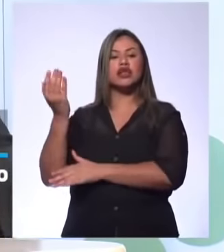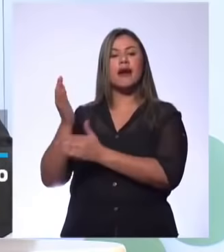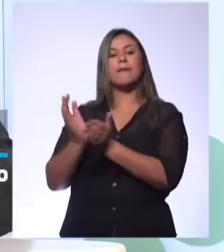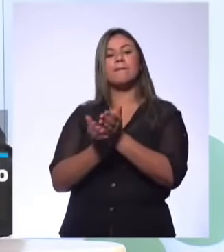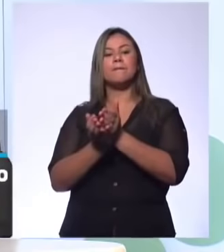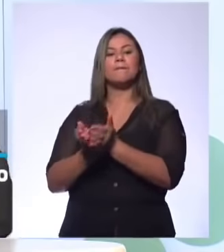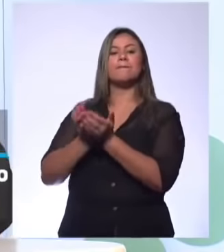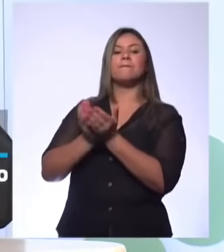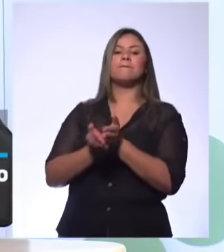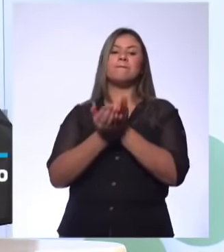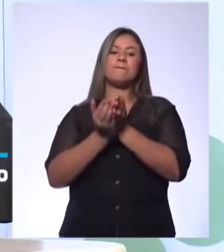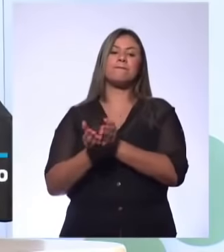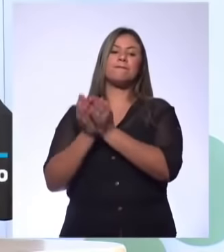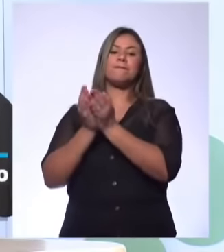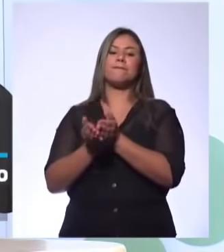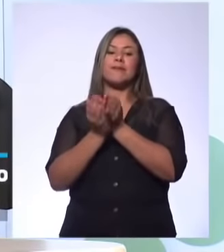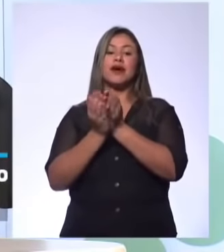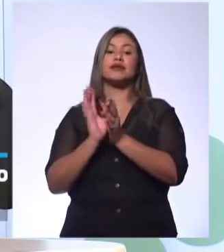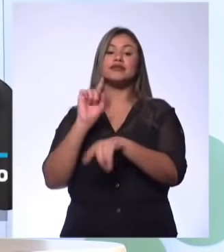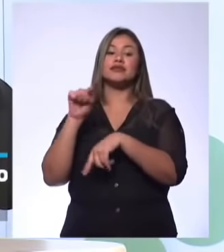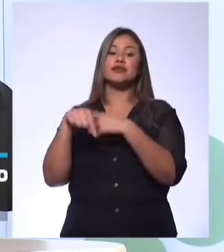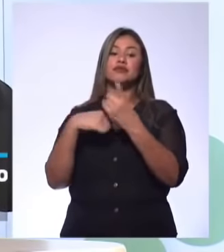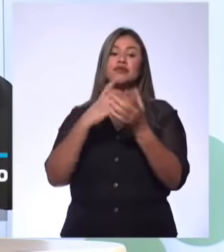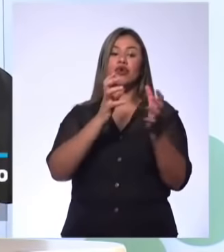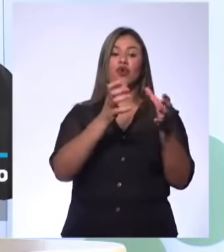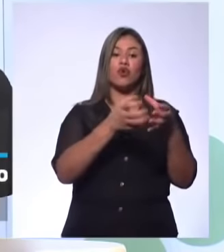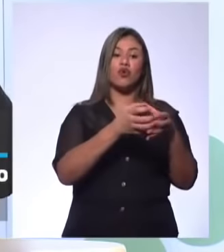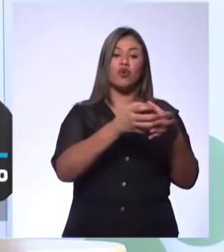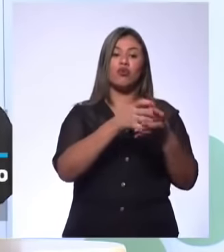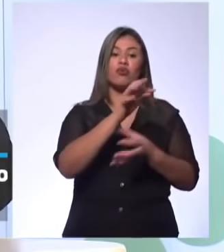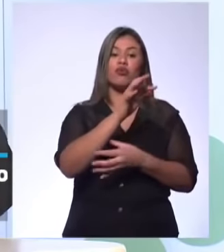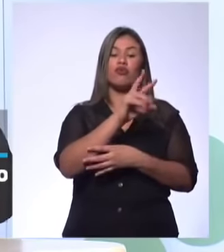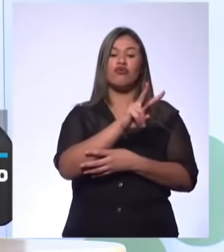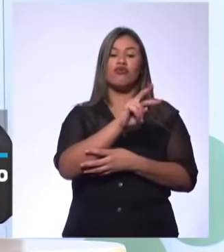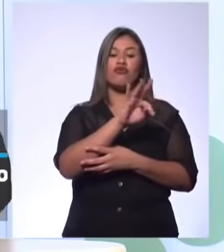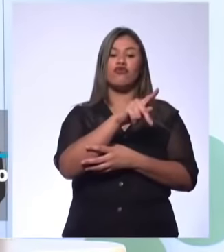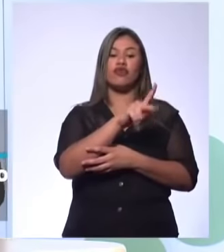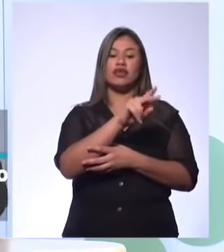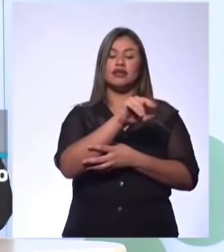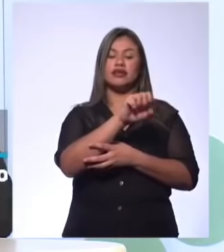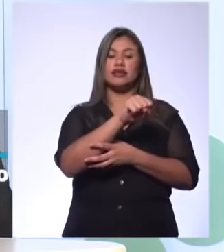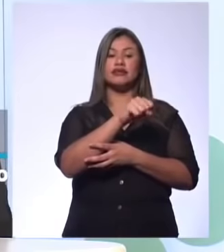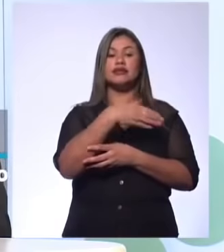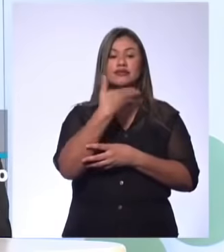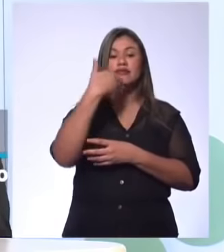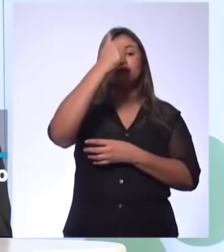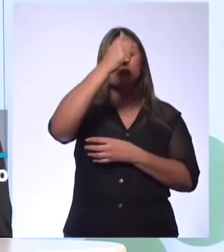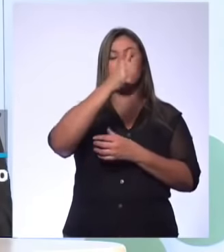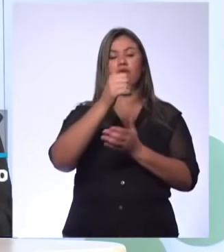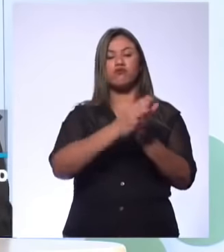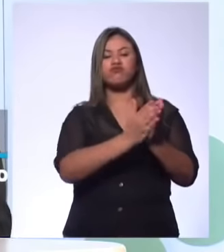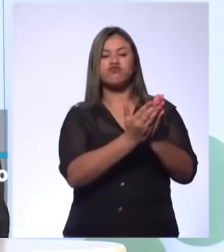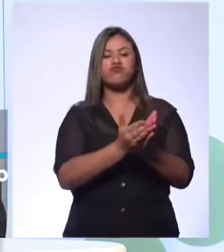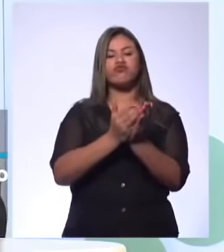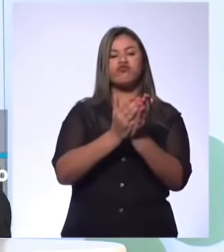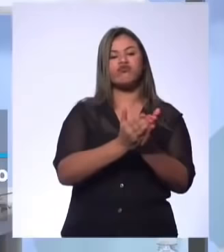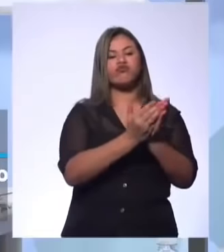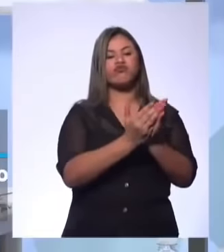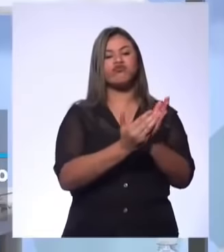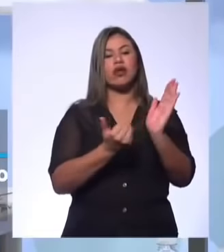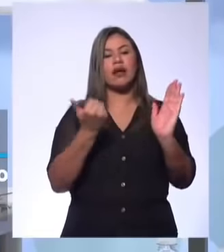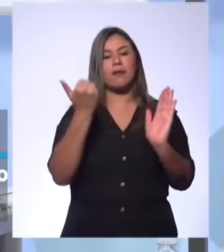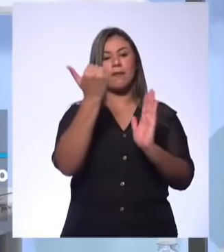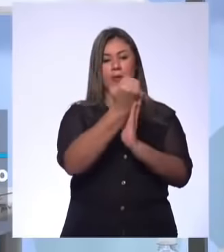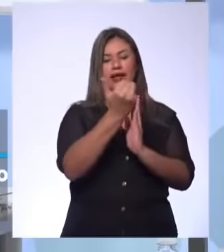primeiras embarcações, e os vikings vêm aí aperfeiçoando já essa tecnologia. Exato. Nós falamos sobre